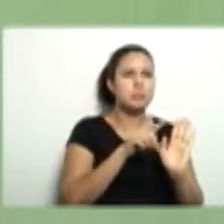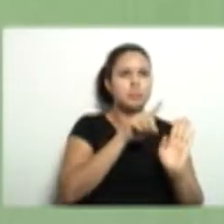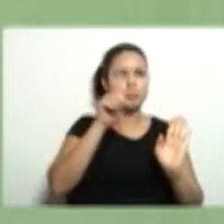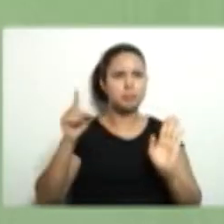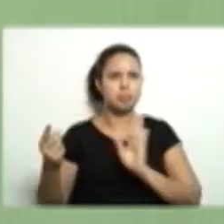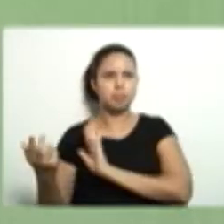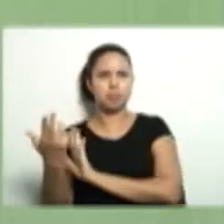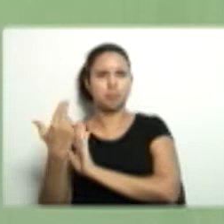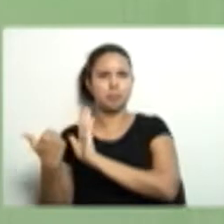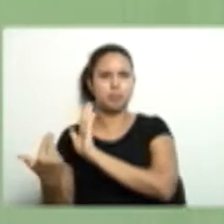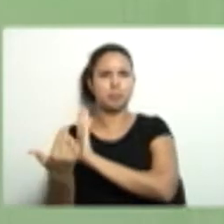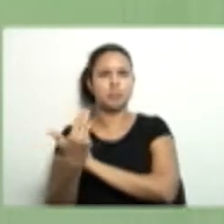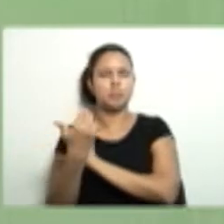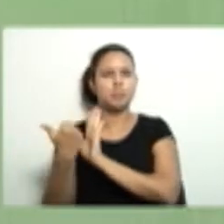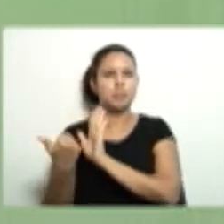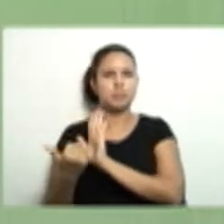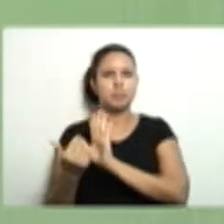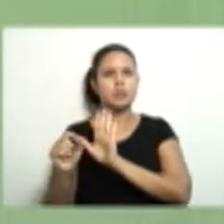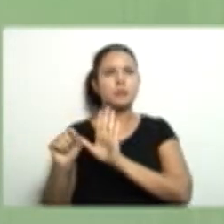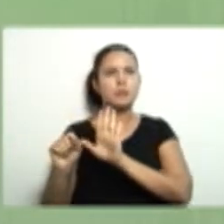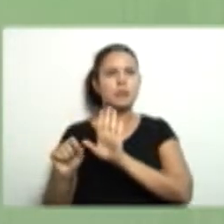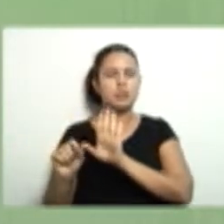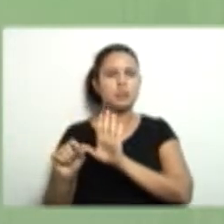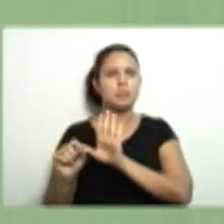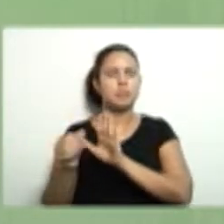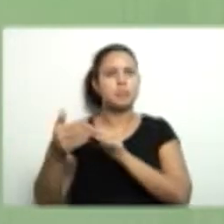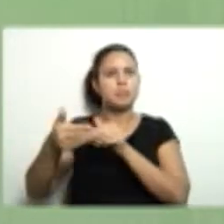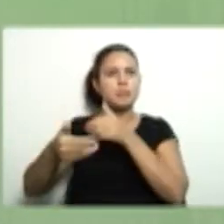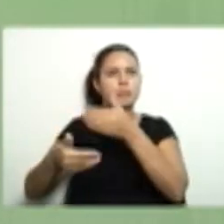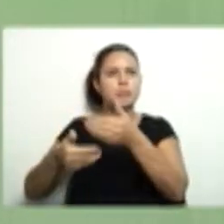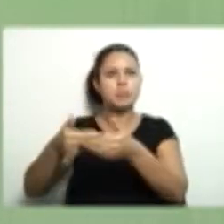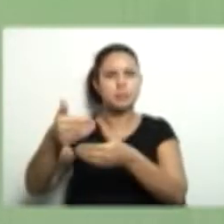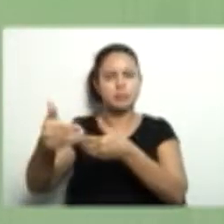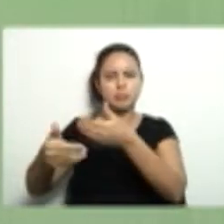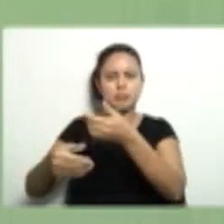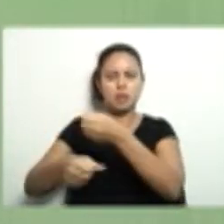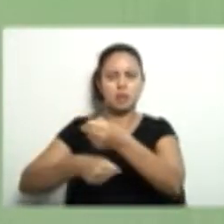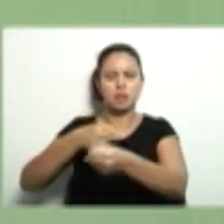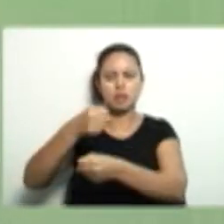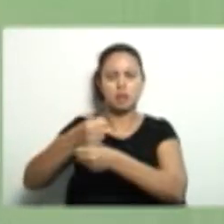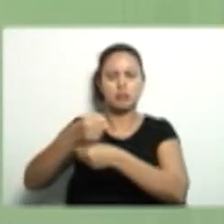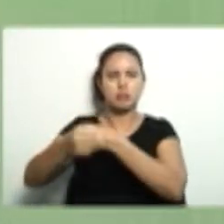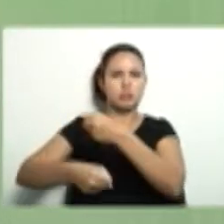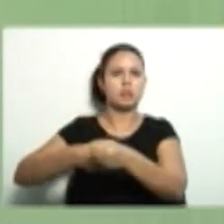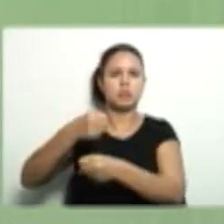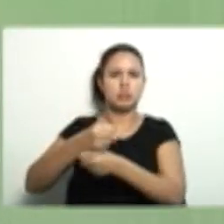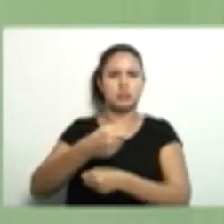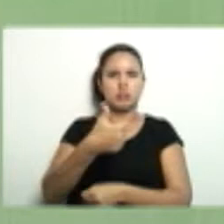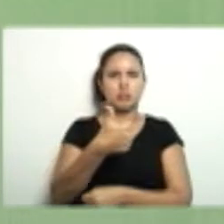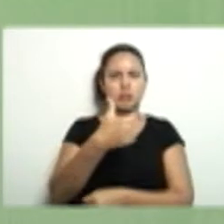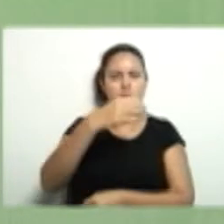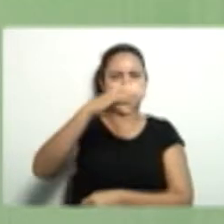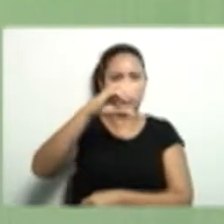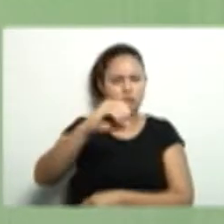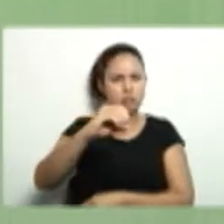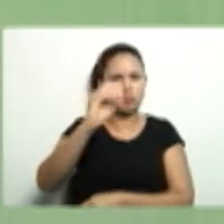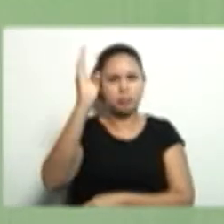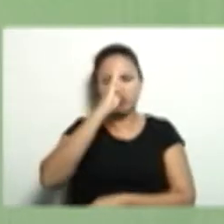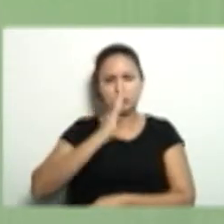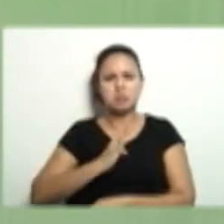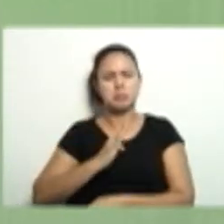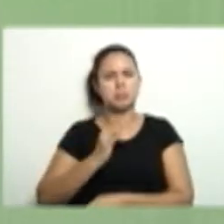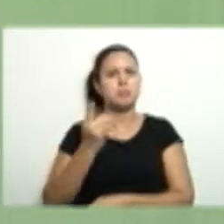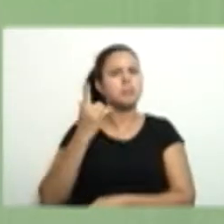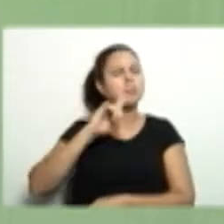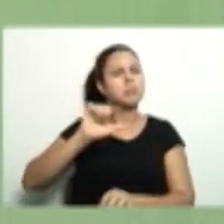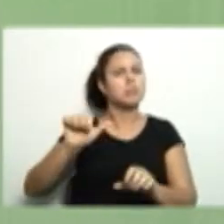nesses 2 momentos. A gente vai observar como que ao decorrer desses quase 10 anos que se passaram, o Brasil observou sim uma melhoria no seu